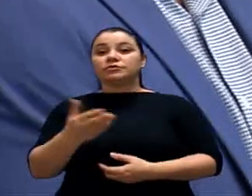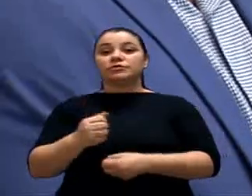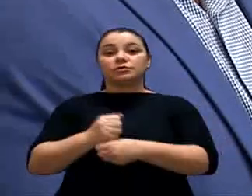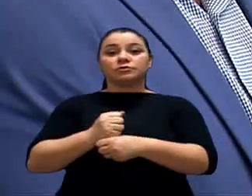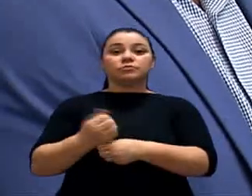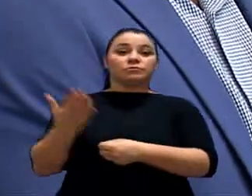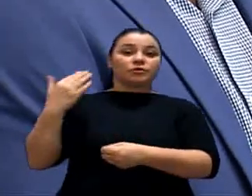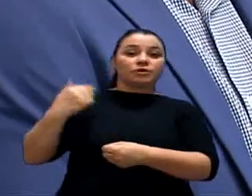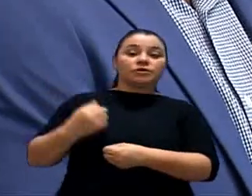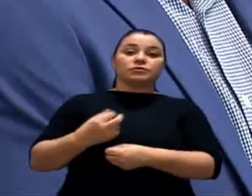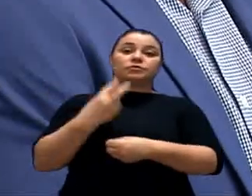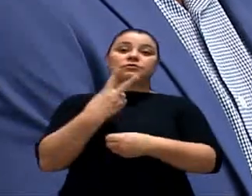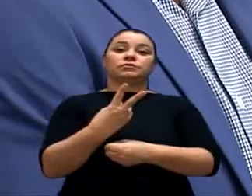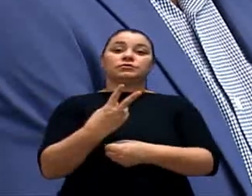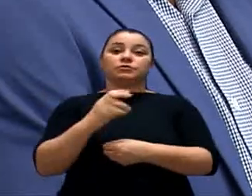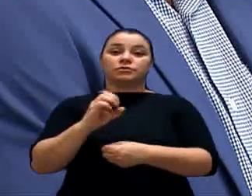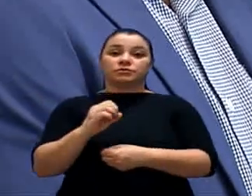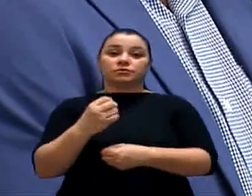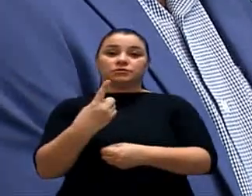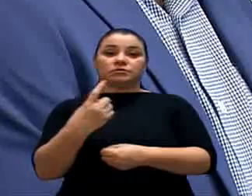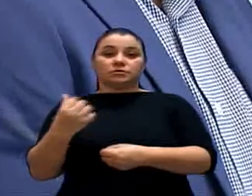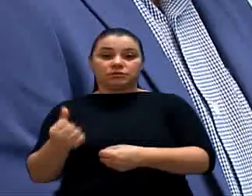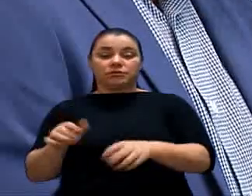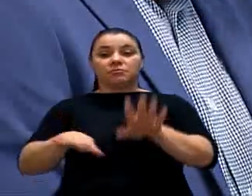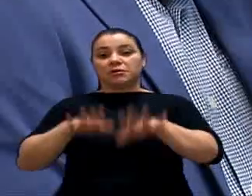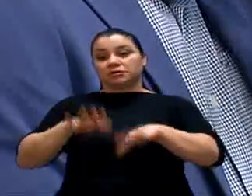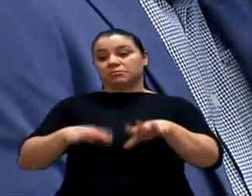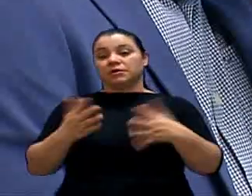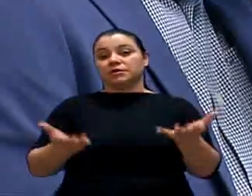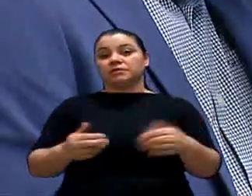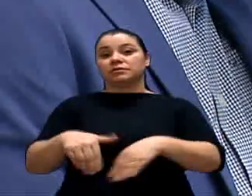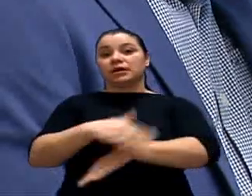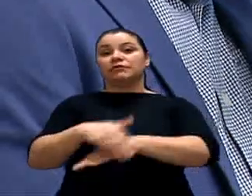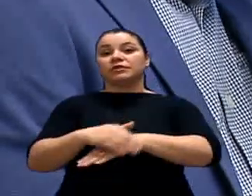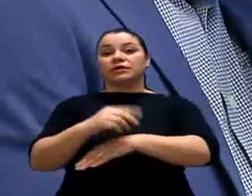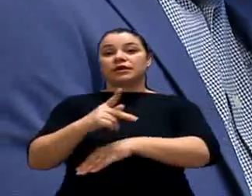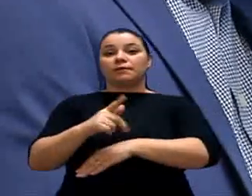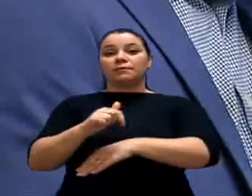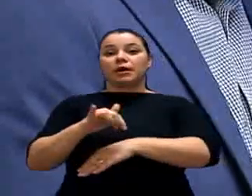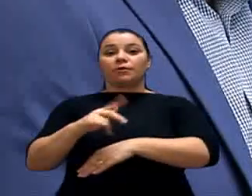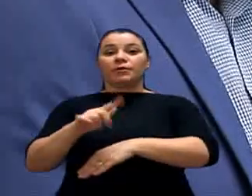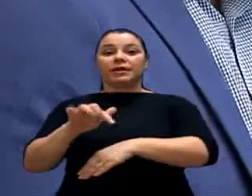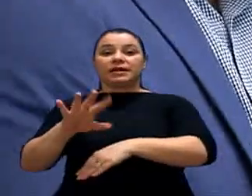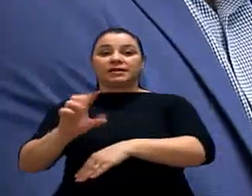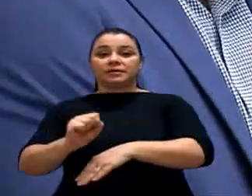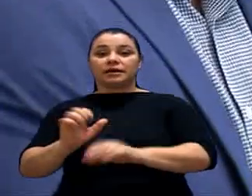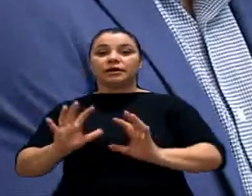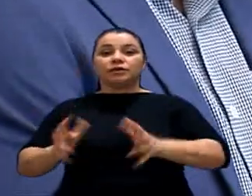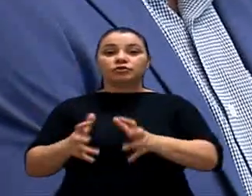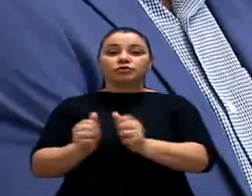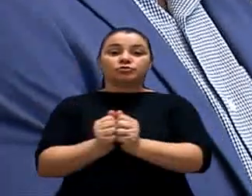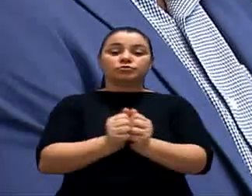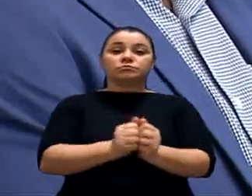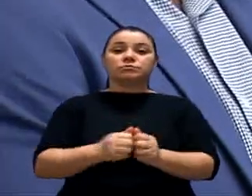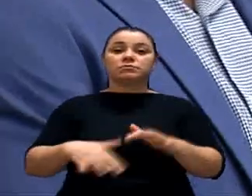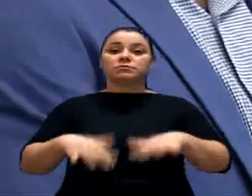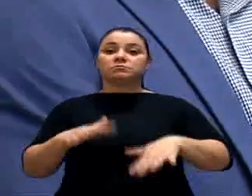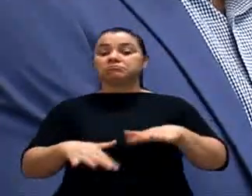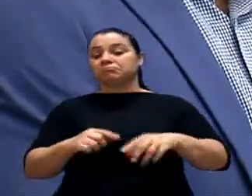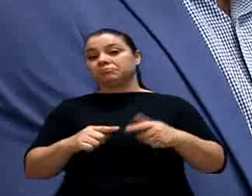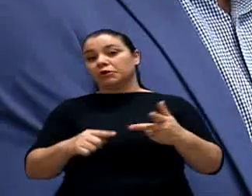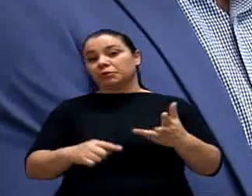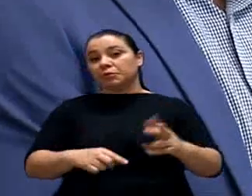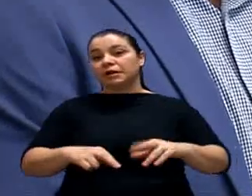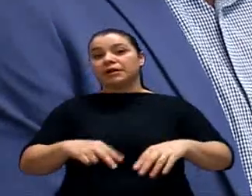de 2016, Dini, 2017 e 2018, ali na Avenida Paulista, eu junto com um grupo de munícipes,